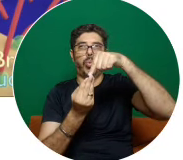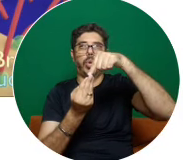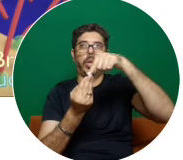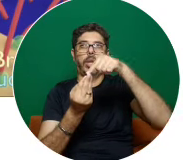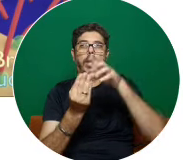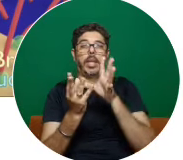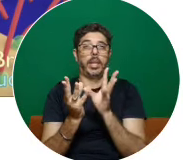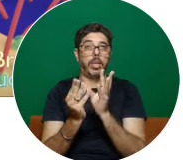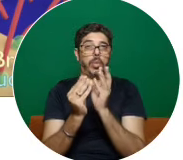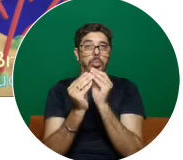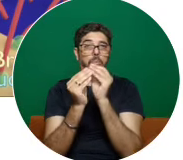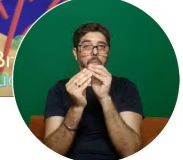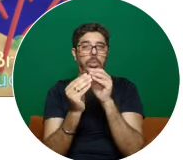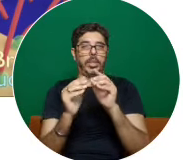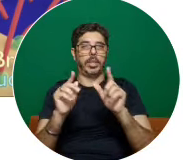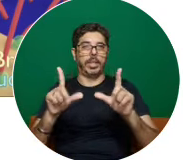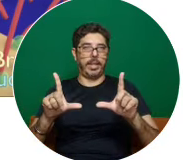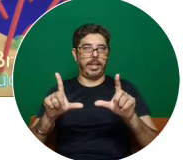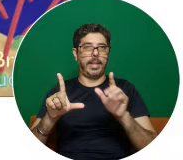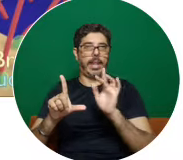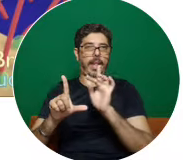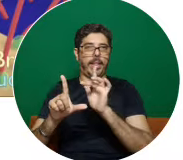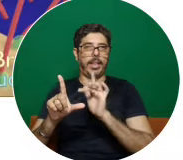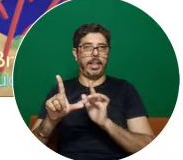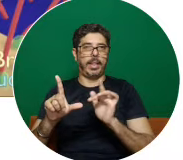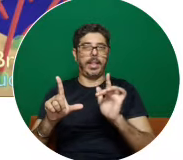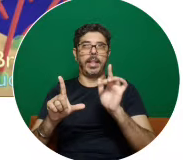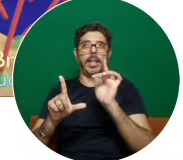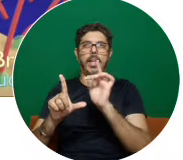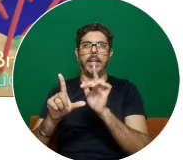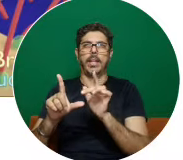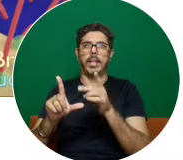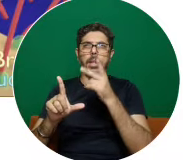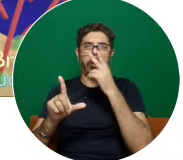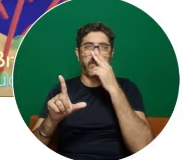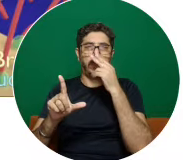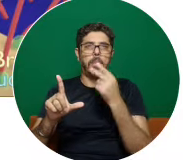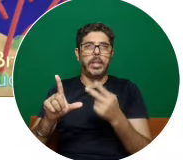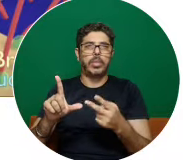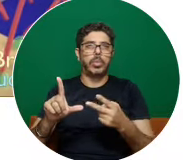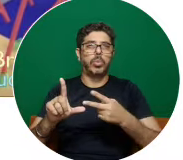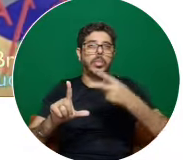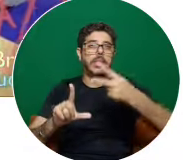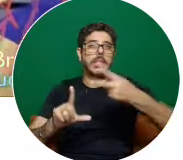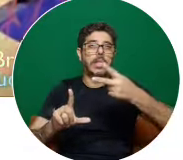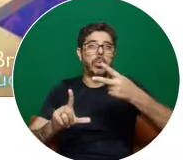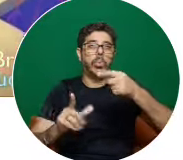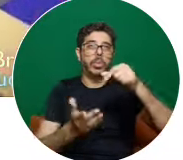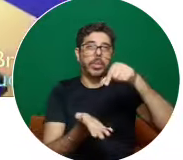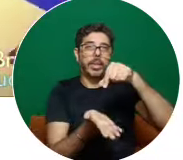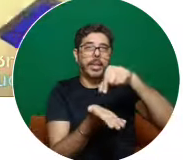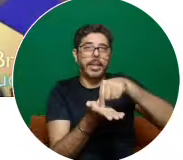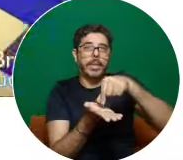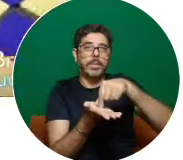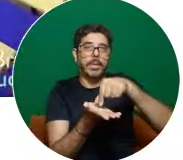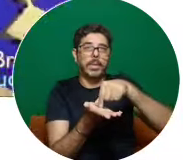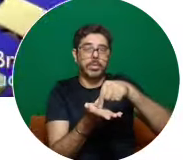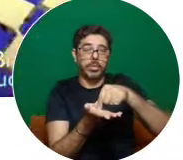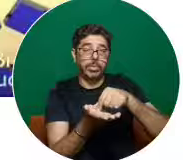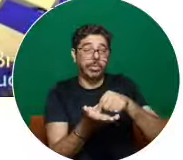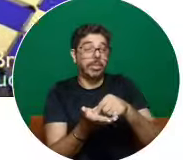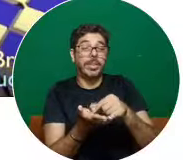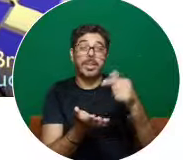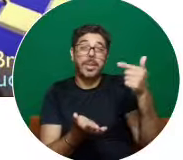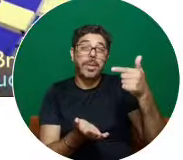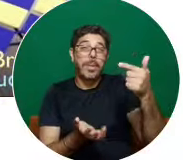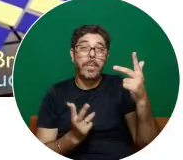na tela, o seu dedo e a camada condutora frontal agem como um segundo capacitor em série naquele ponto. O circuito conectado